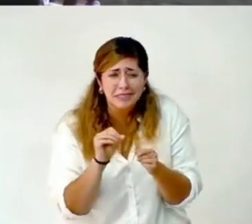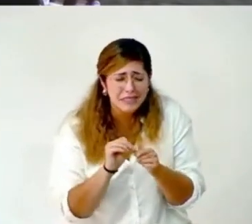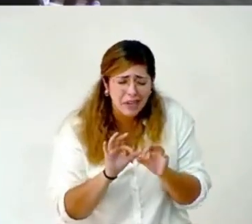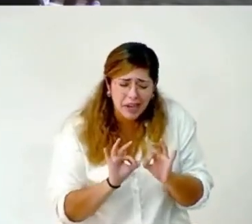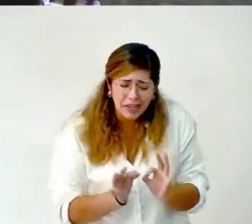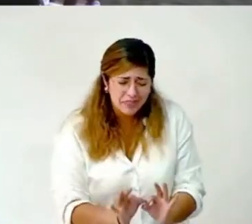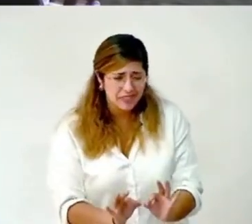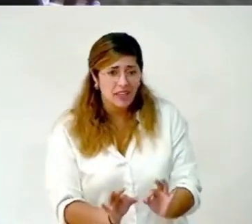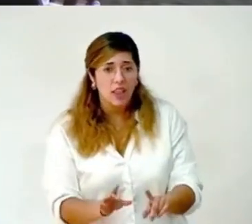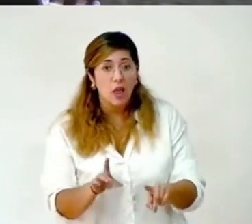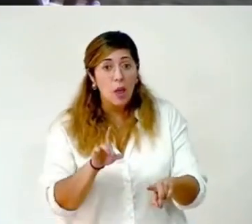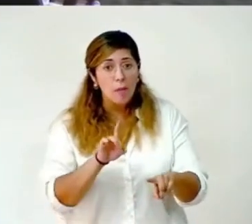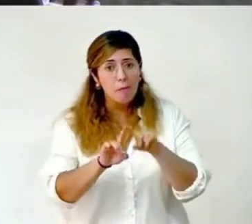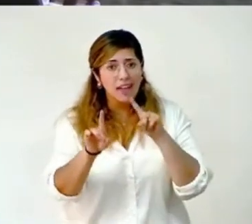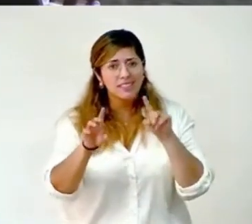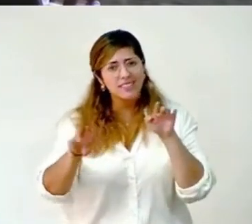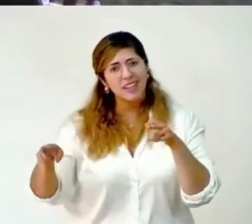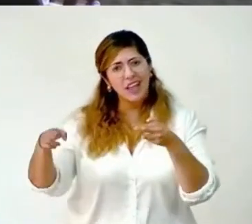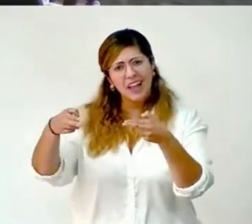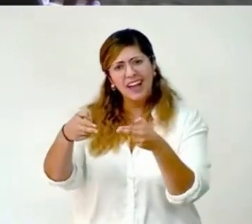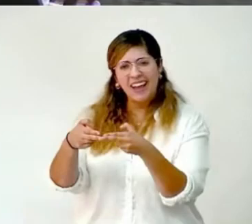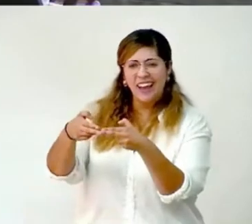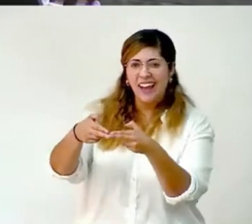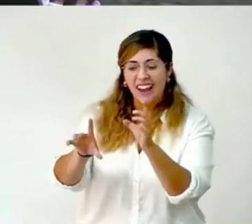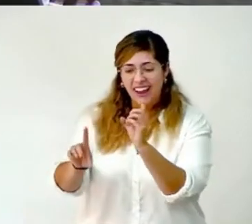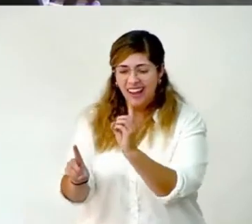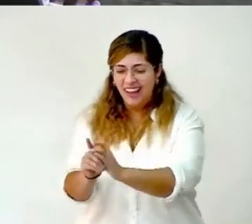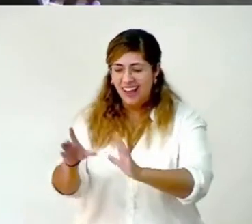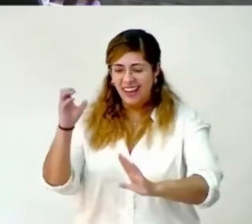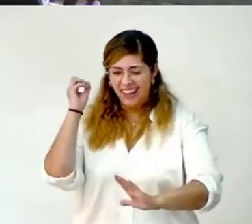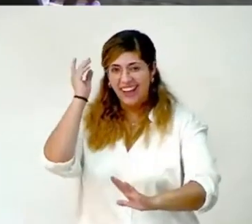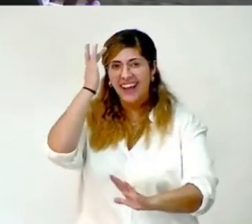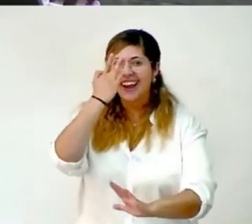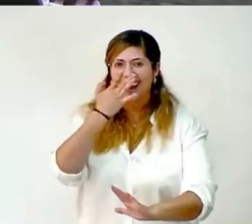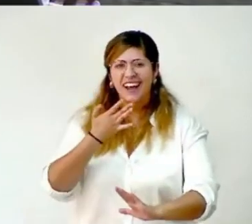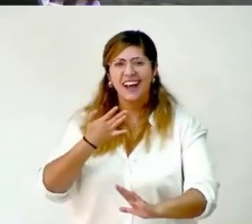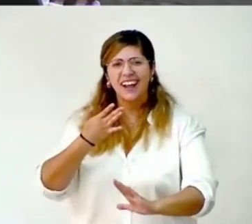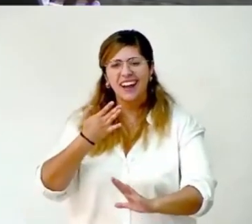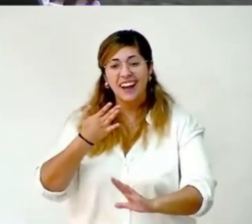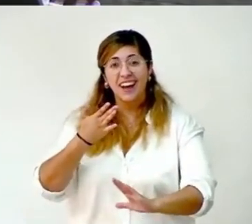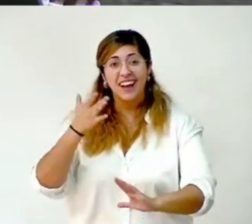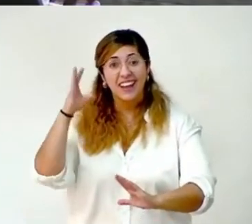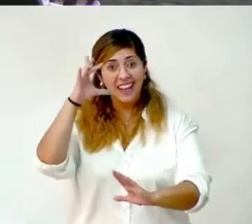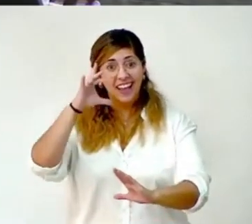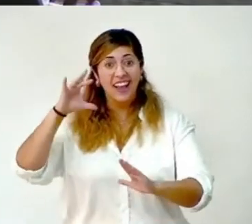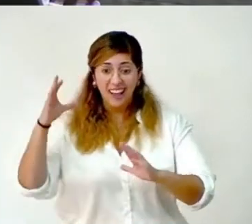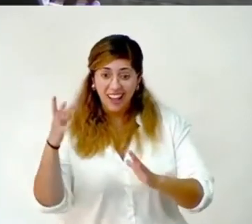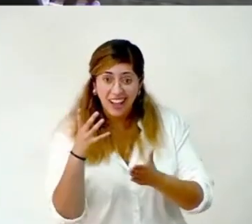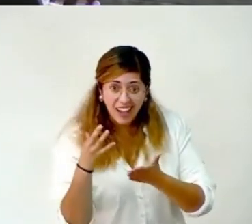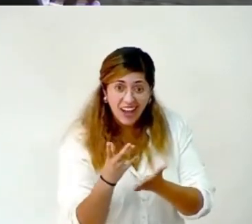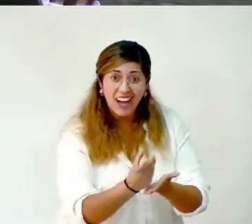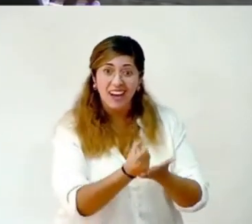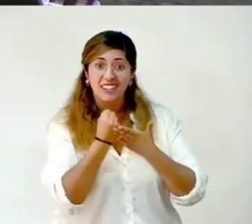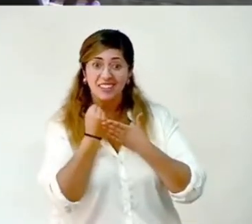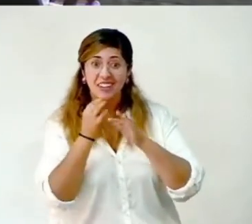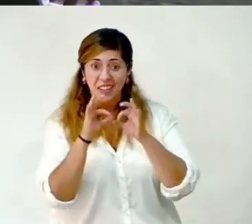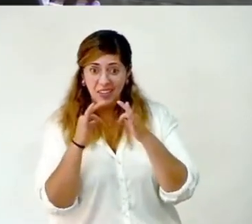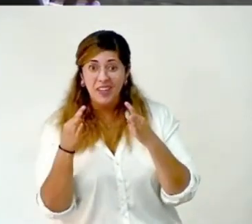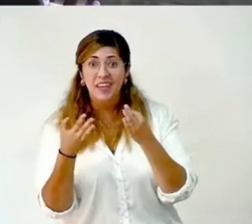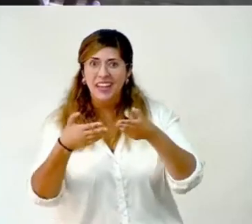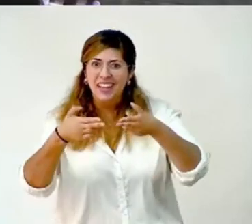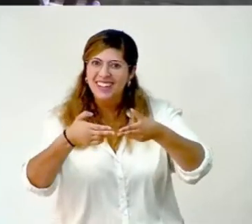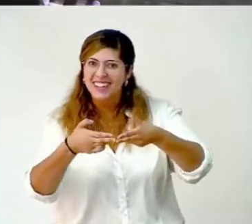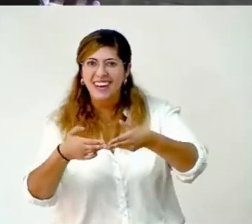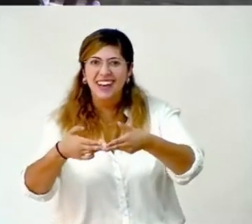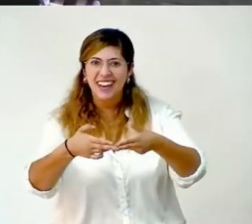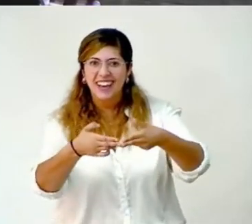Mas Noé achou graça diante de Deus. E Deus preservou aquela família. Deus poderia